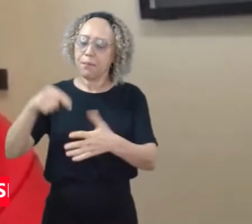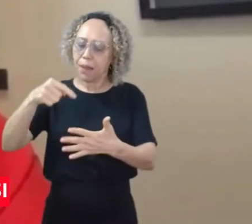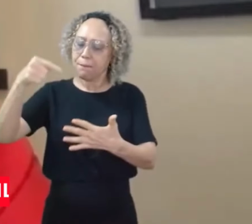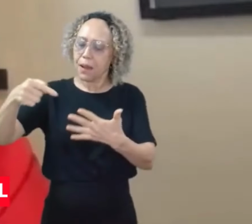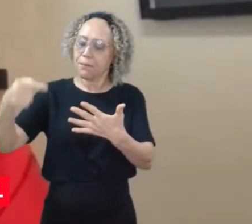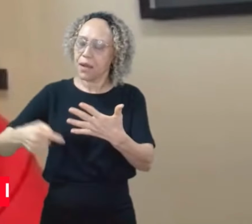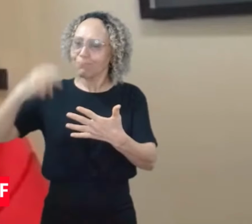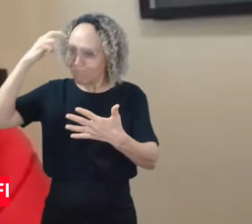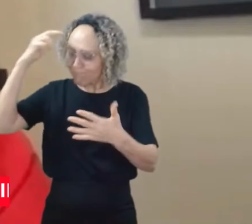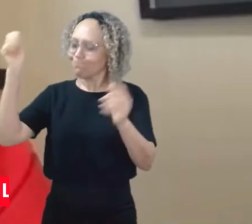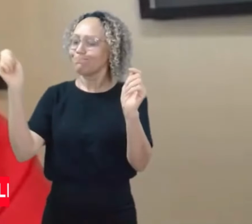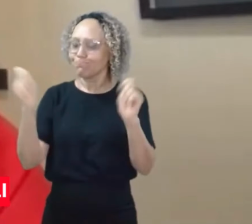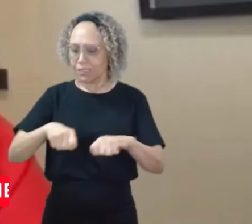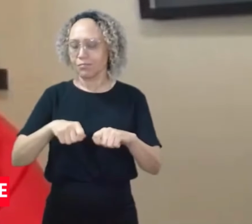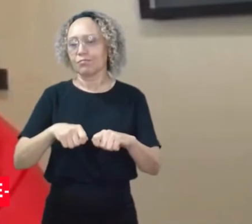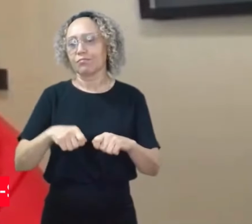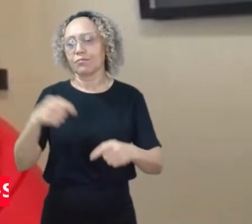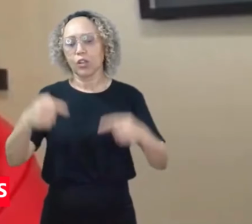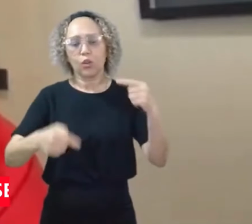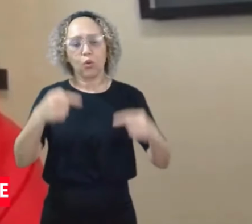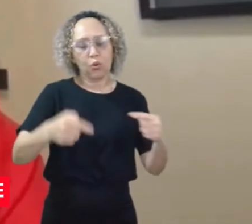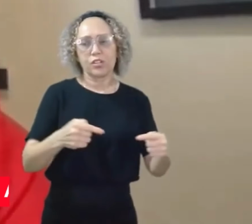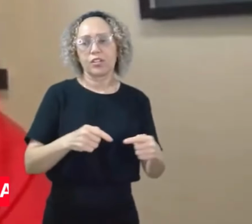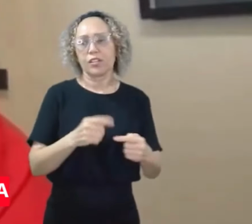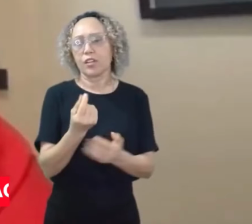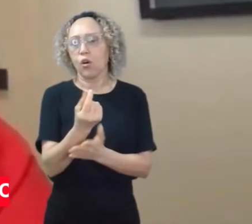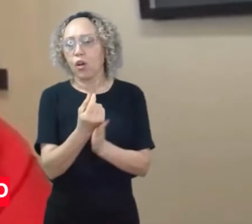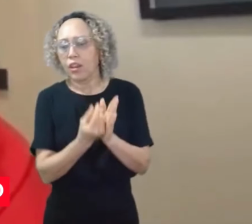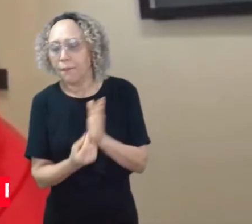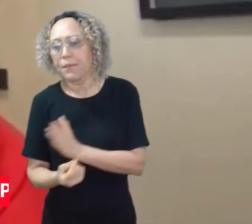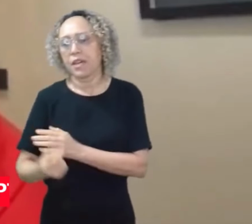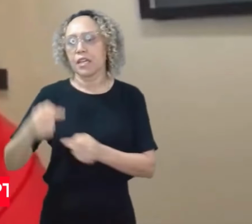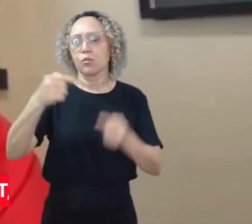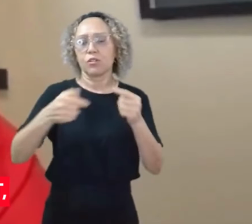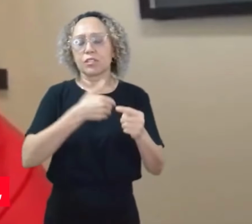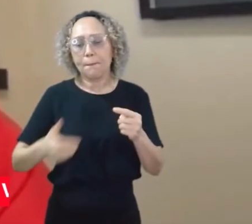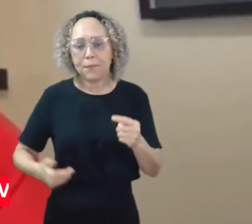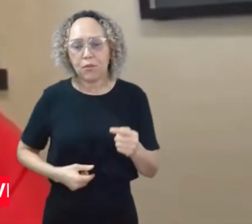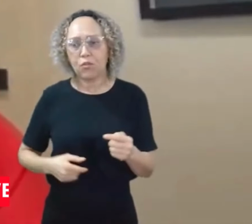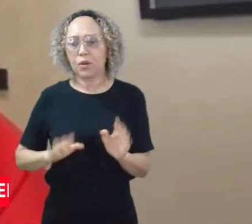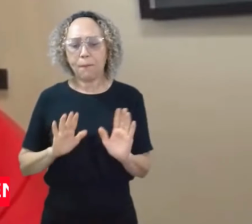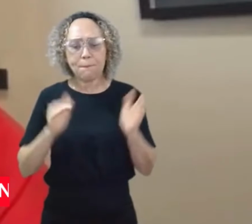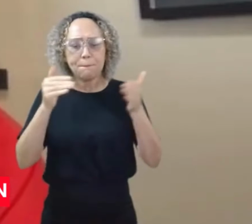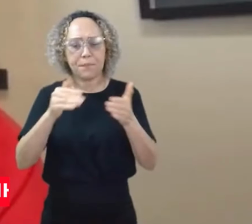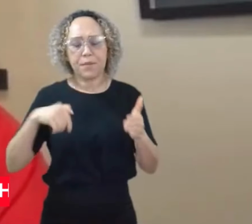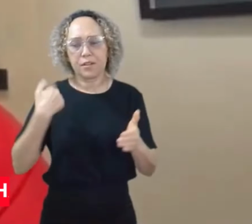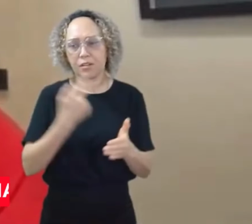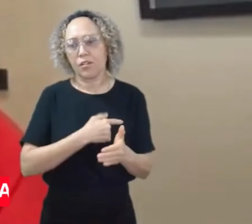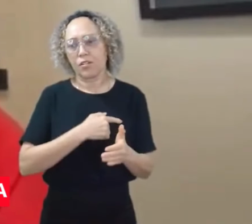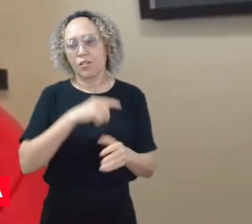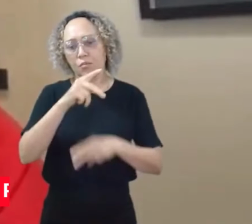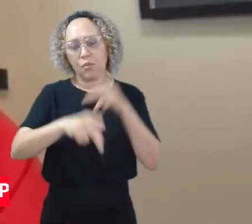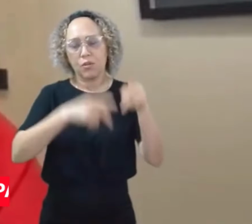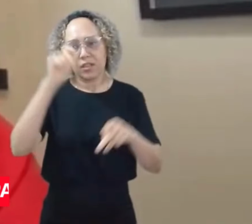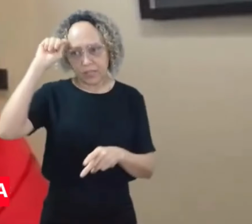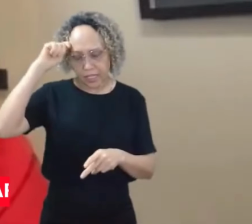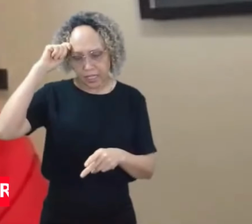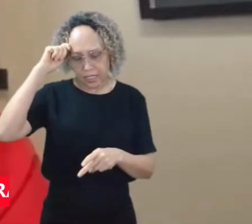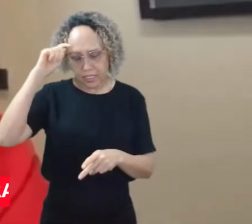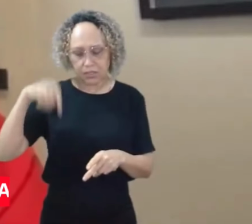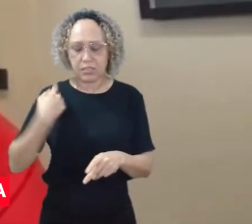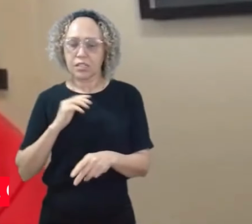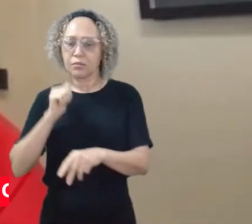discutir orçamento, queremos discutir política pública específica para a nossa população. Então, eu penso que estar nesse lugar é falar de nós,